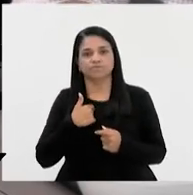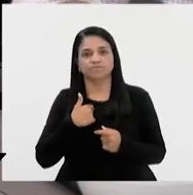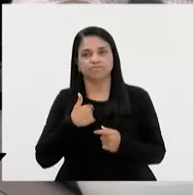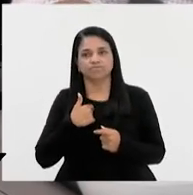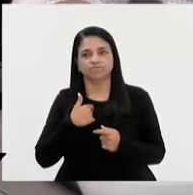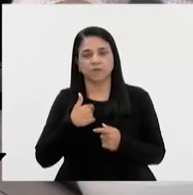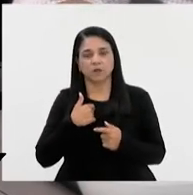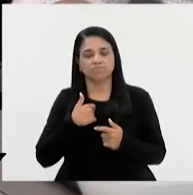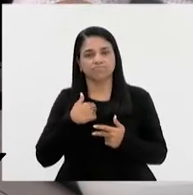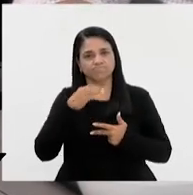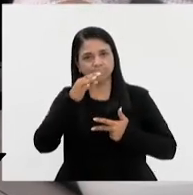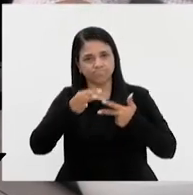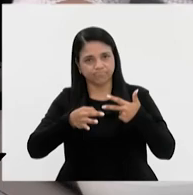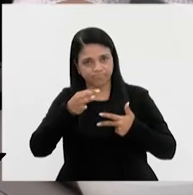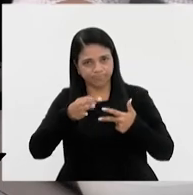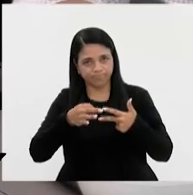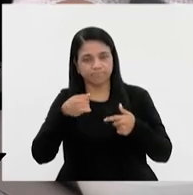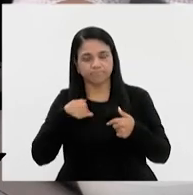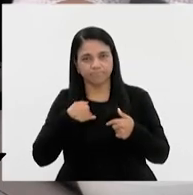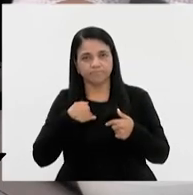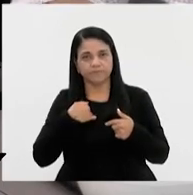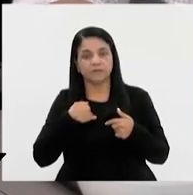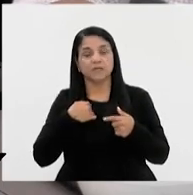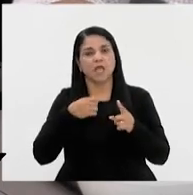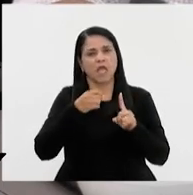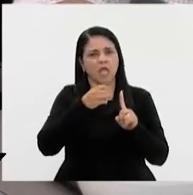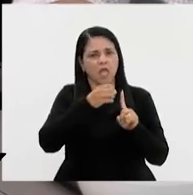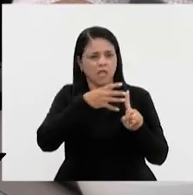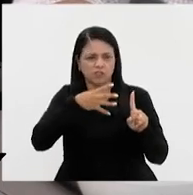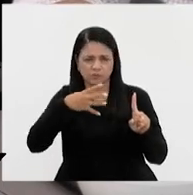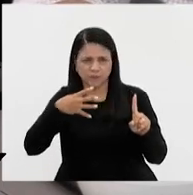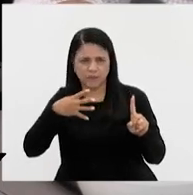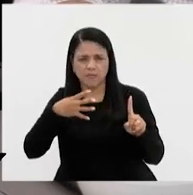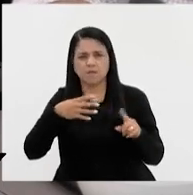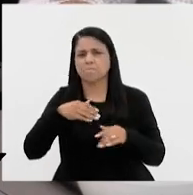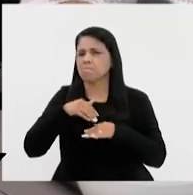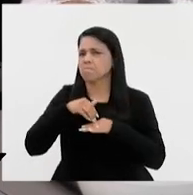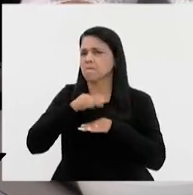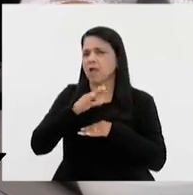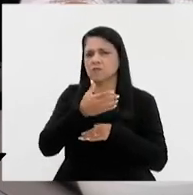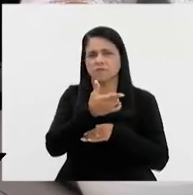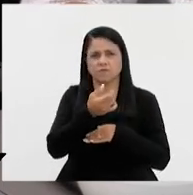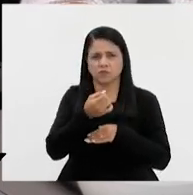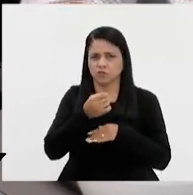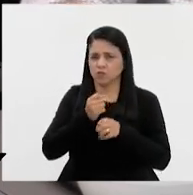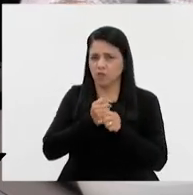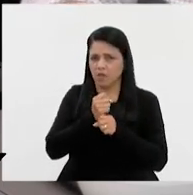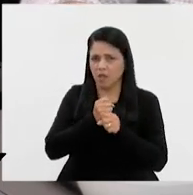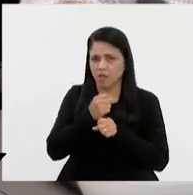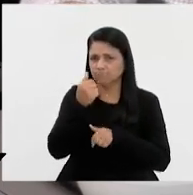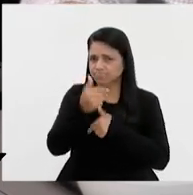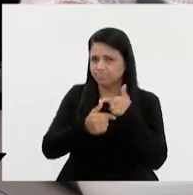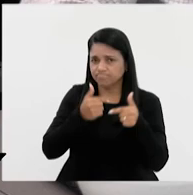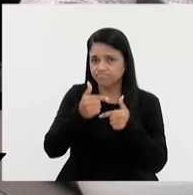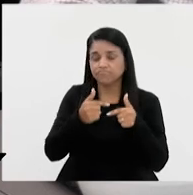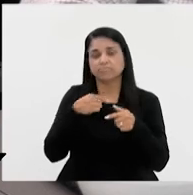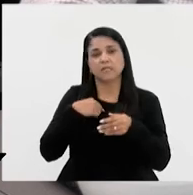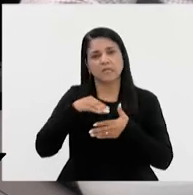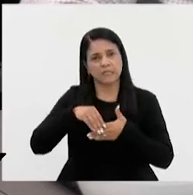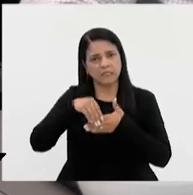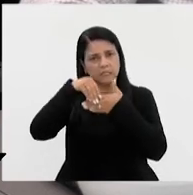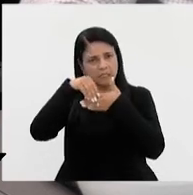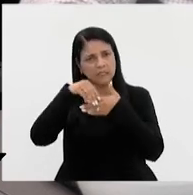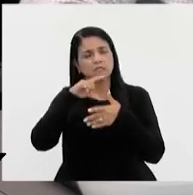legislo sobre a questão da LGBT há mais de 20 anos, tenho no meu gabinete as principais lideranças